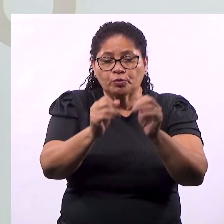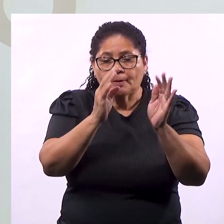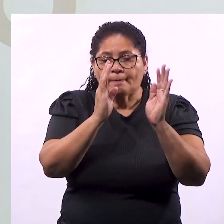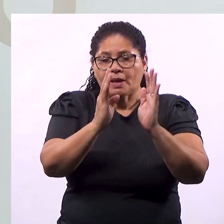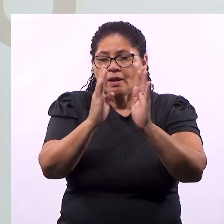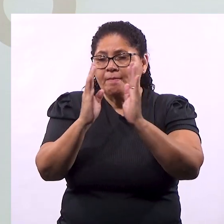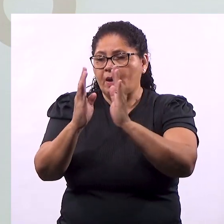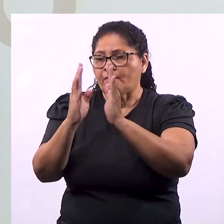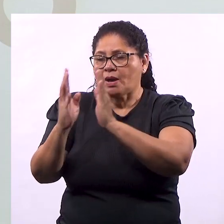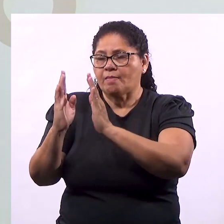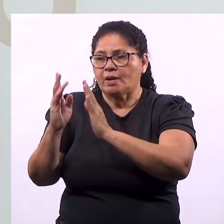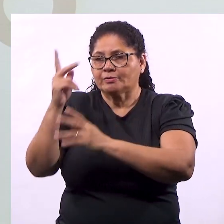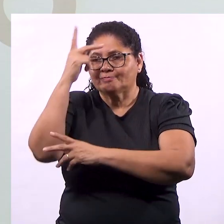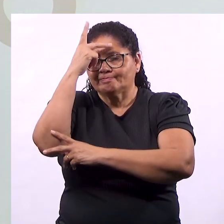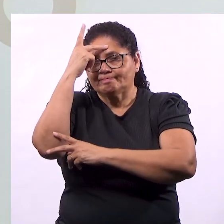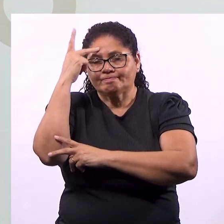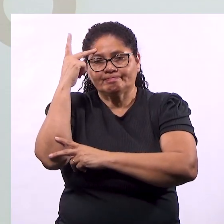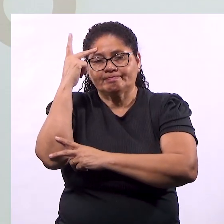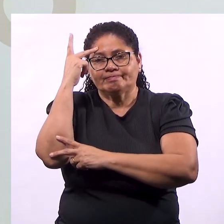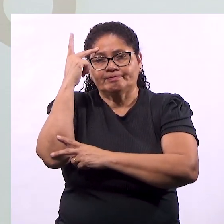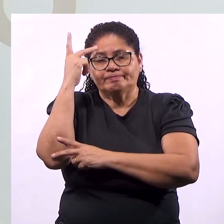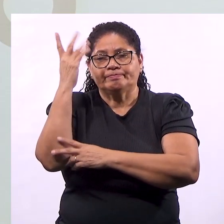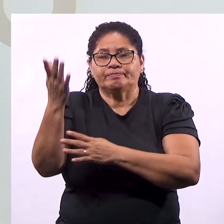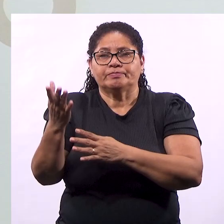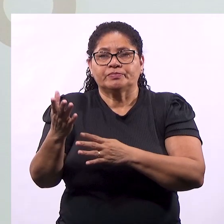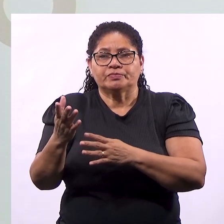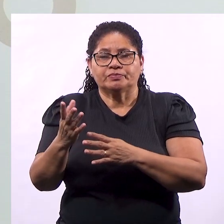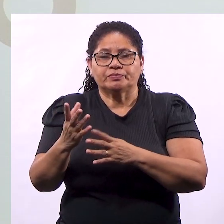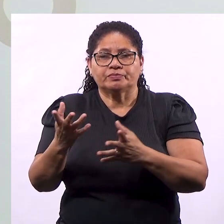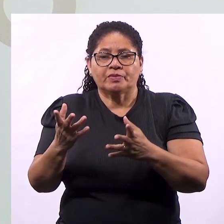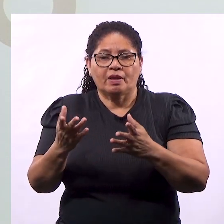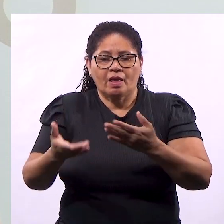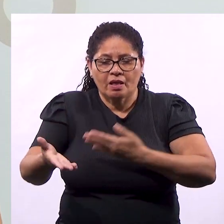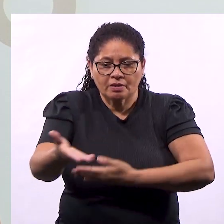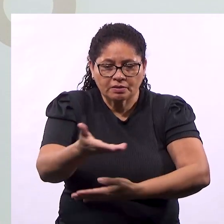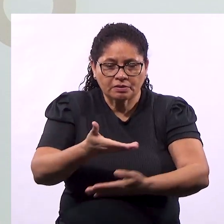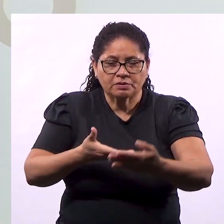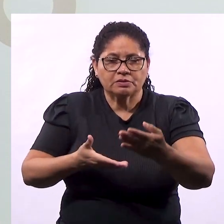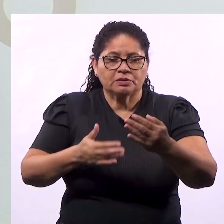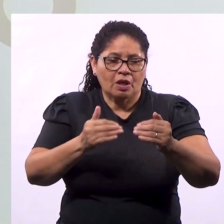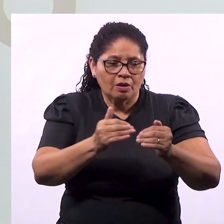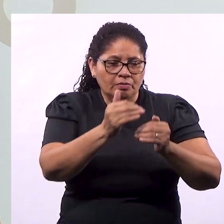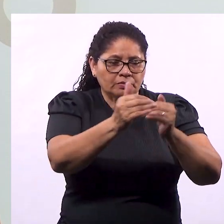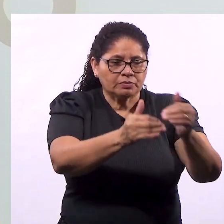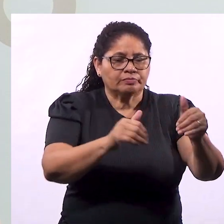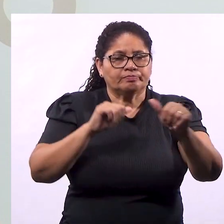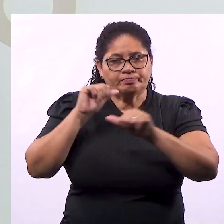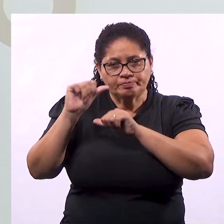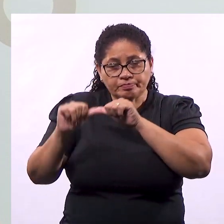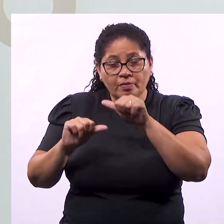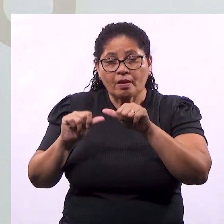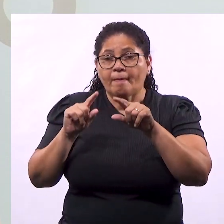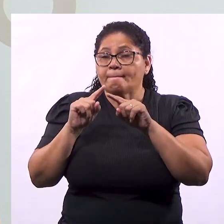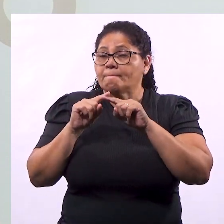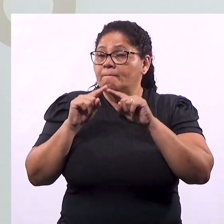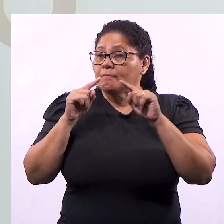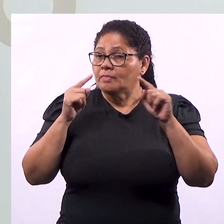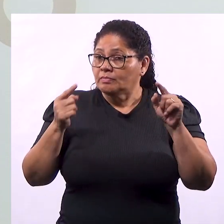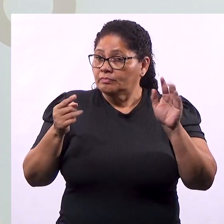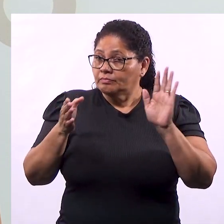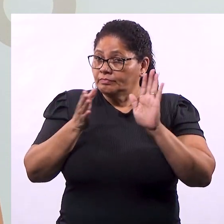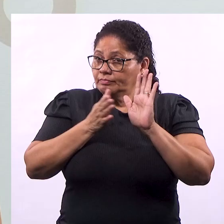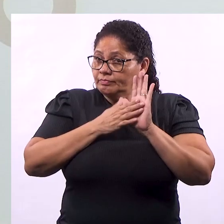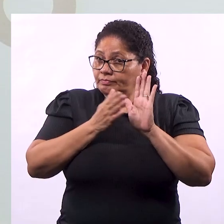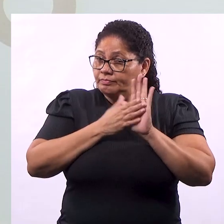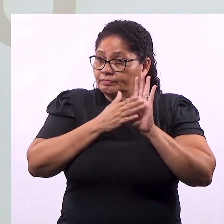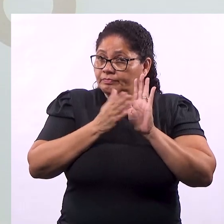essas partes é de todas essas pessoas de todos esses elementos que interagem com o processo avaliativo Mas